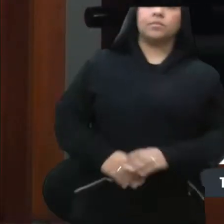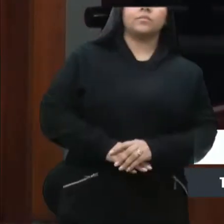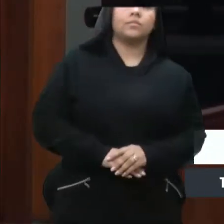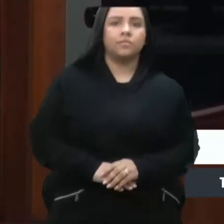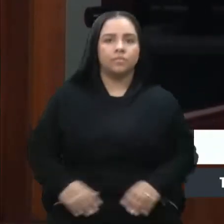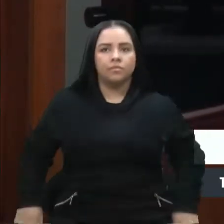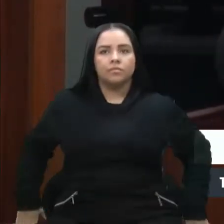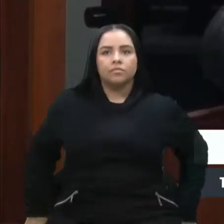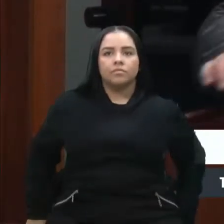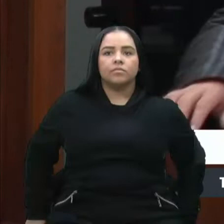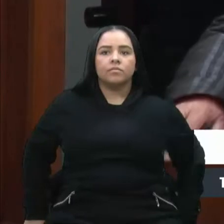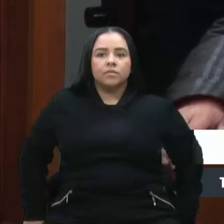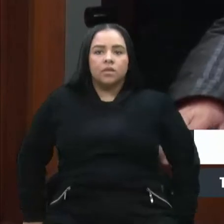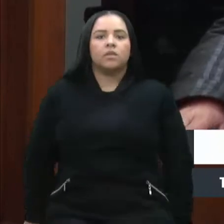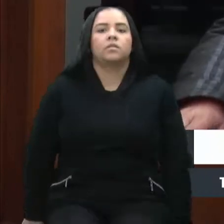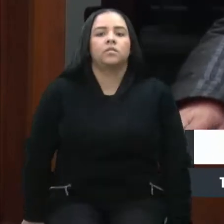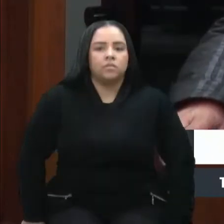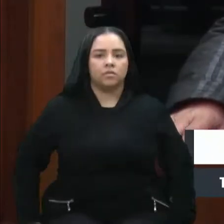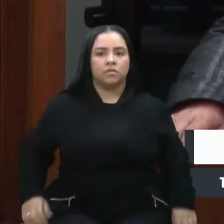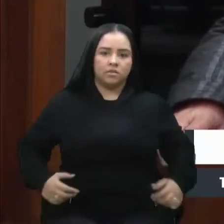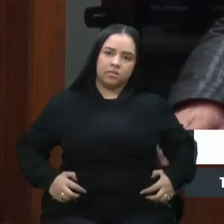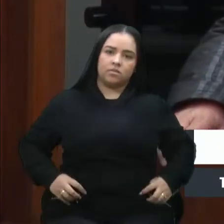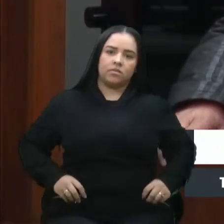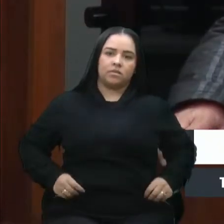declaração de líder